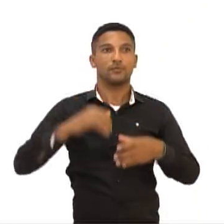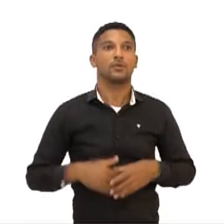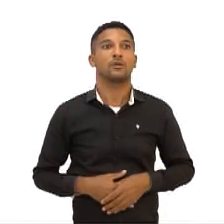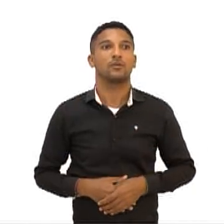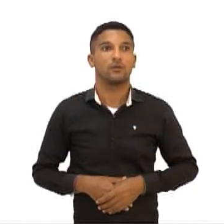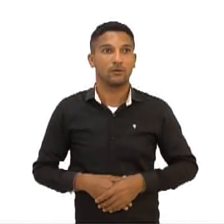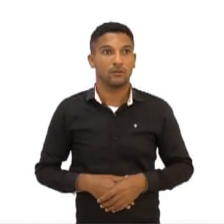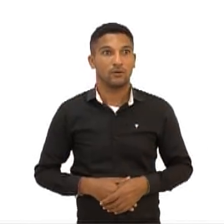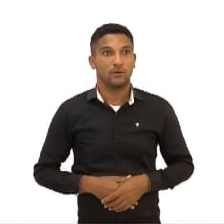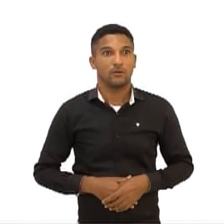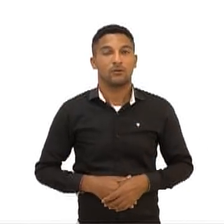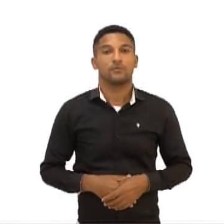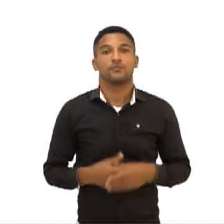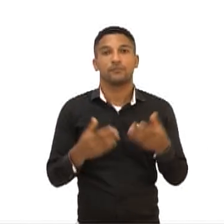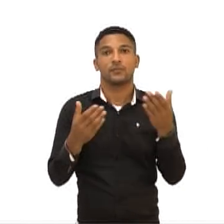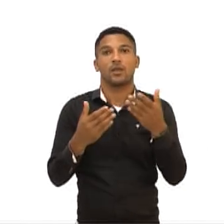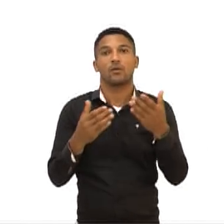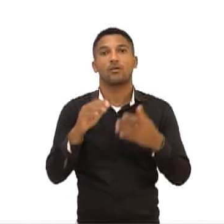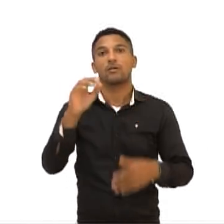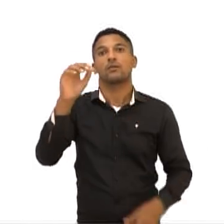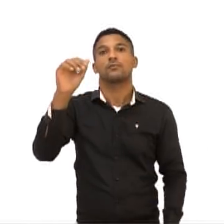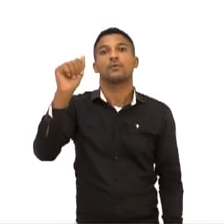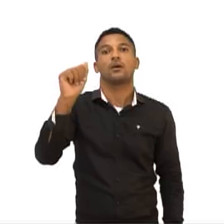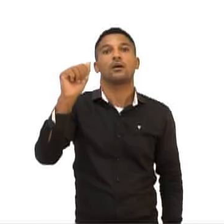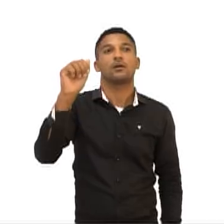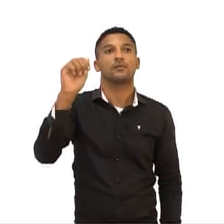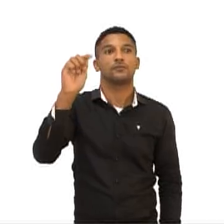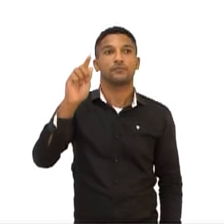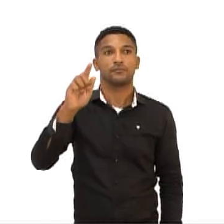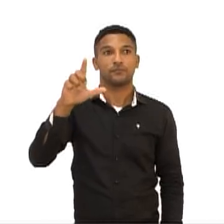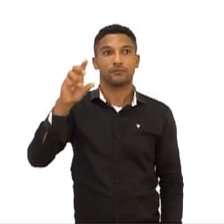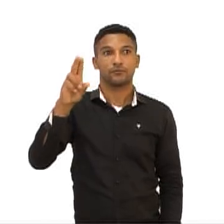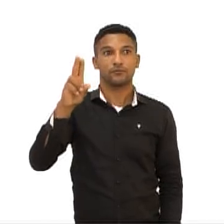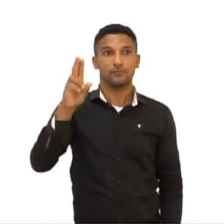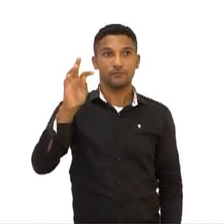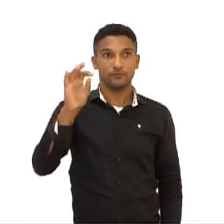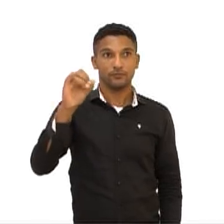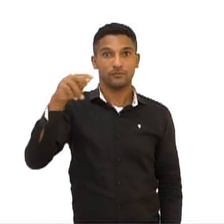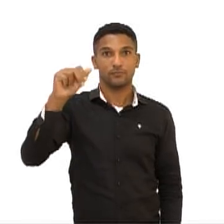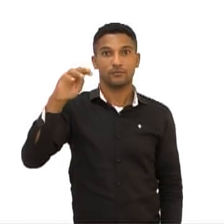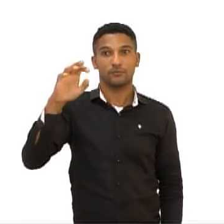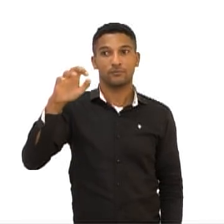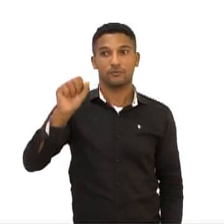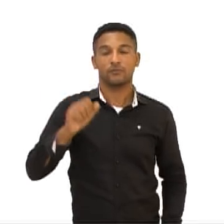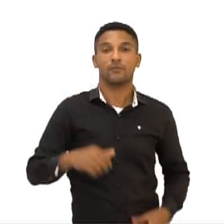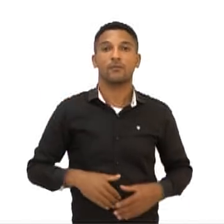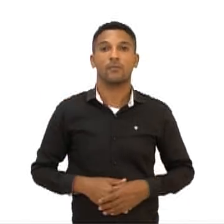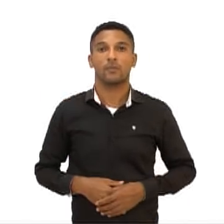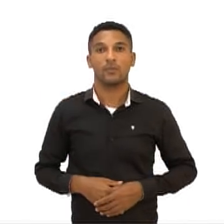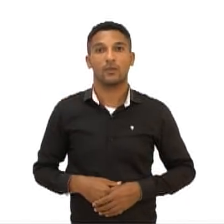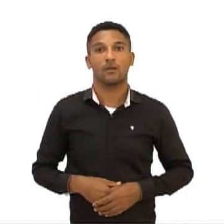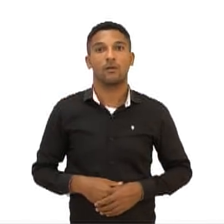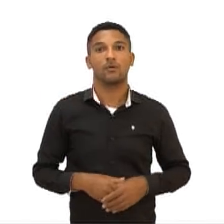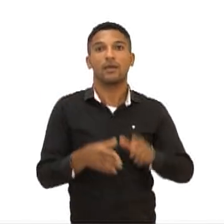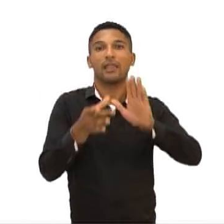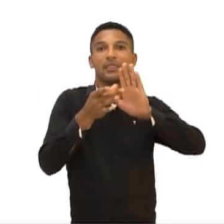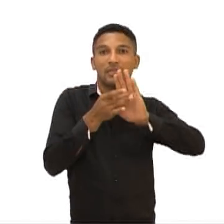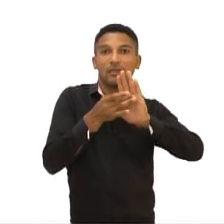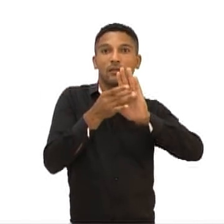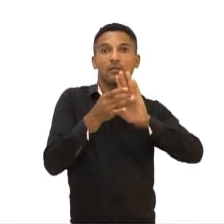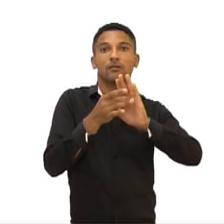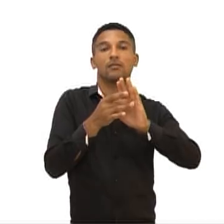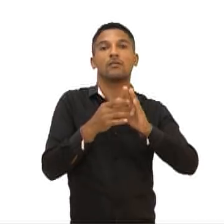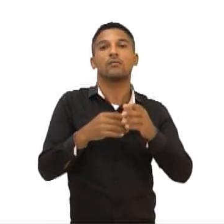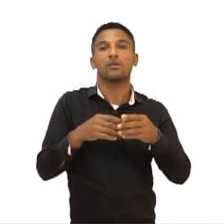outro elemento, os aglutinantes, né? Então, substâncias que servem para fixar a tinta. Exemplos, gema